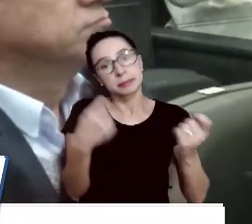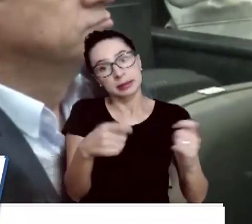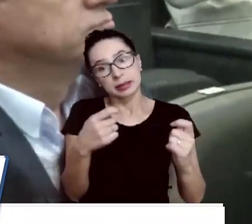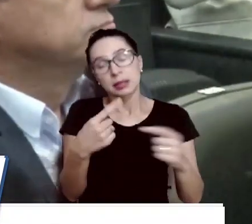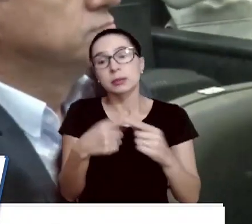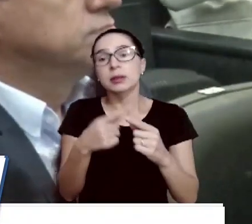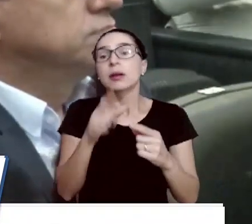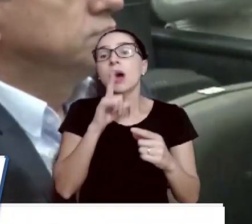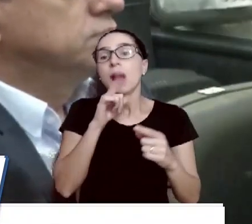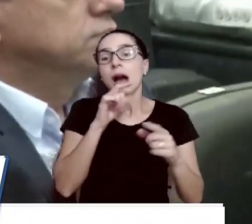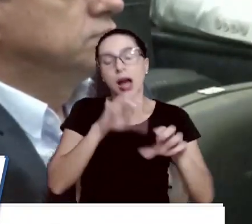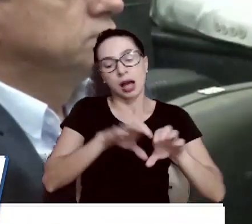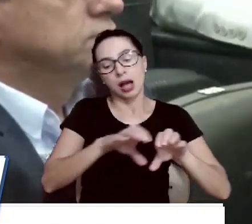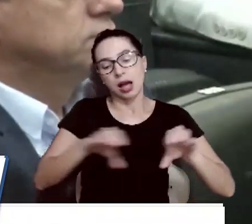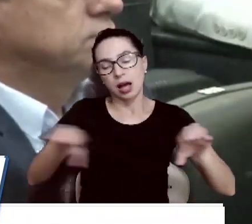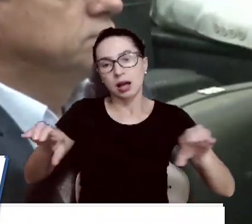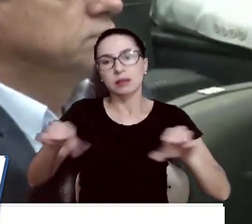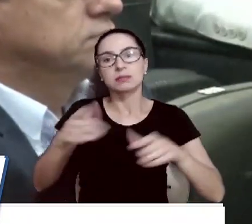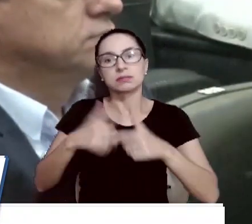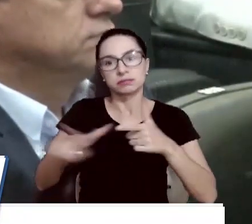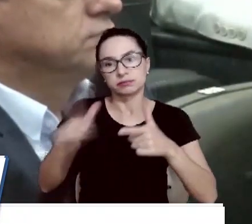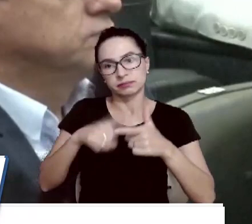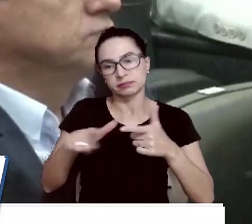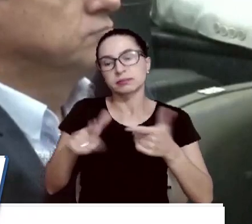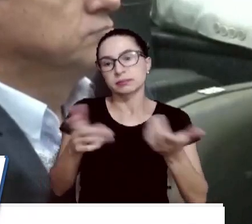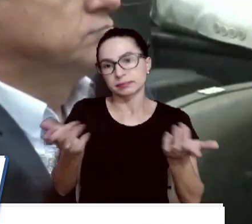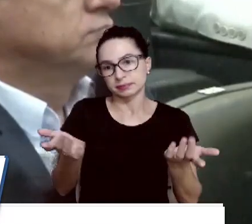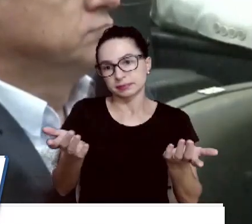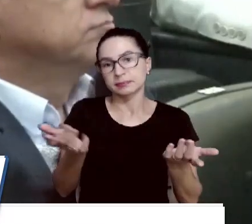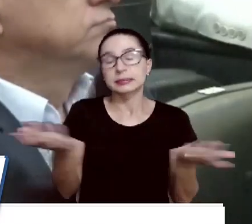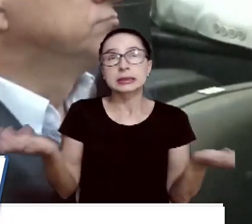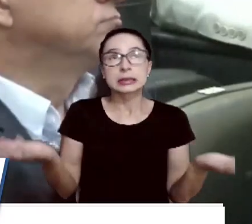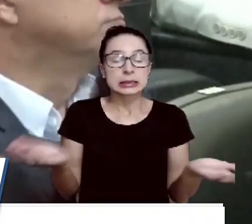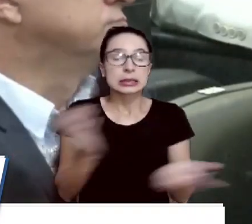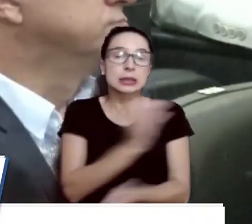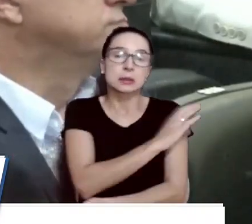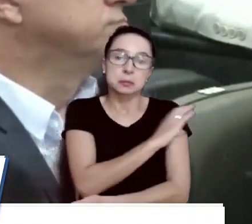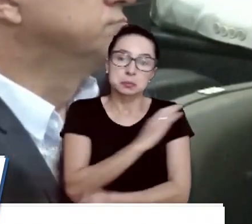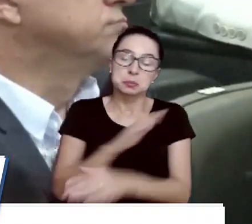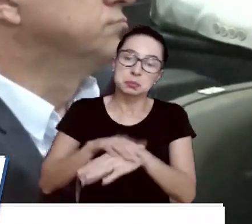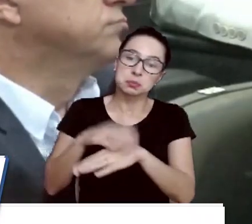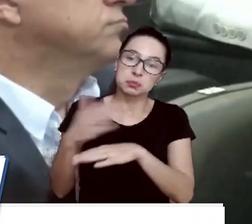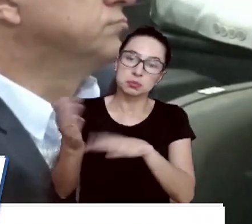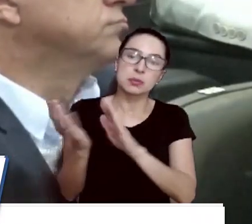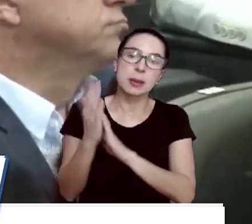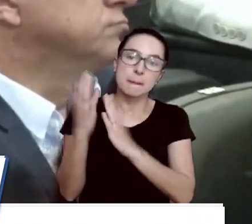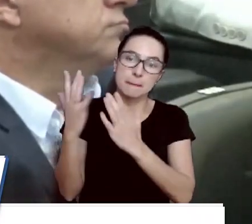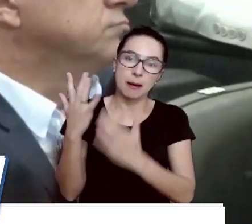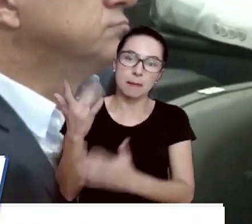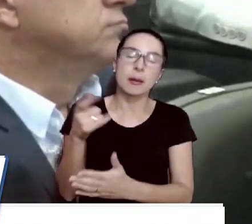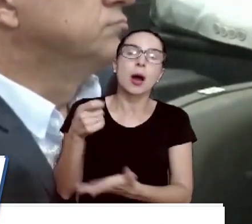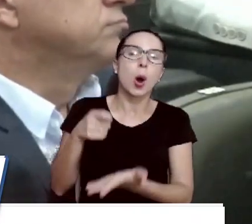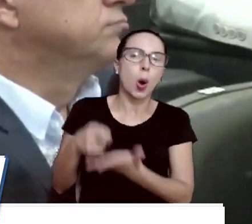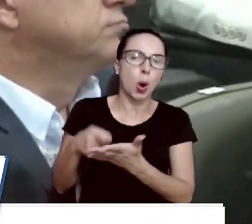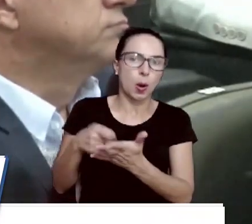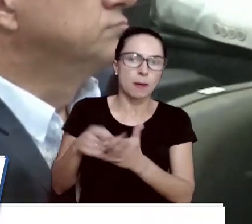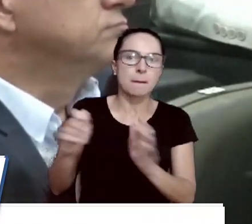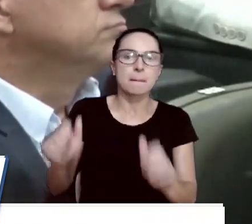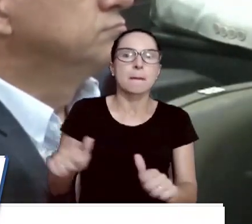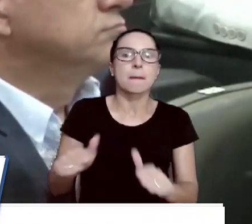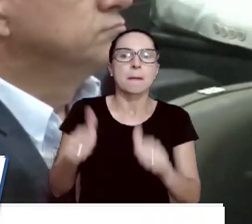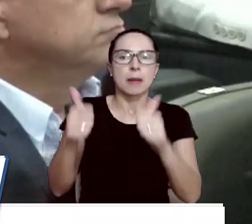abastecimento comprometido. Então, Claudinei, você está de parabéns, temos que cobrar, melhorar a qualidade